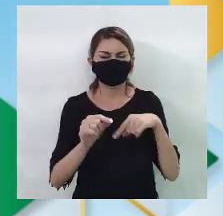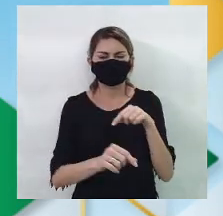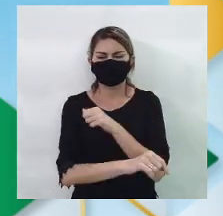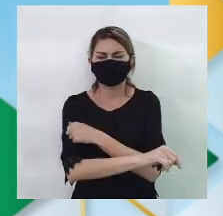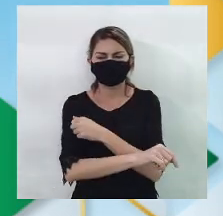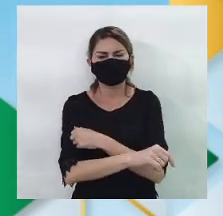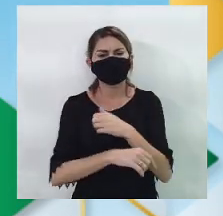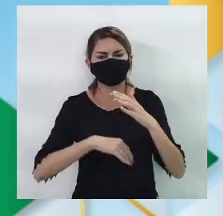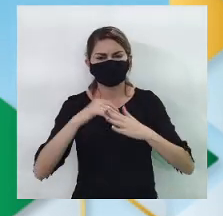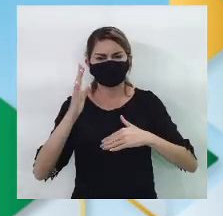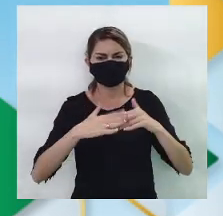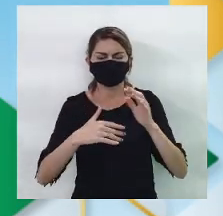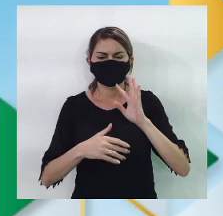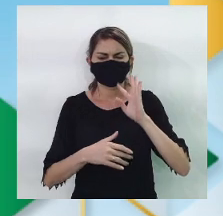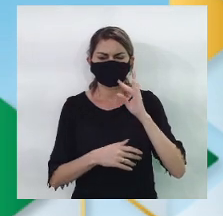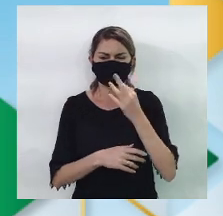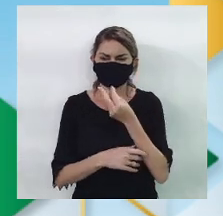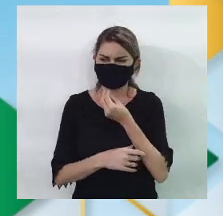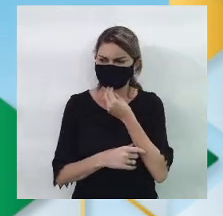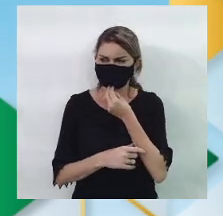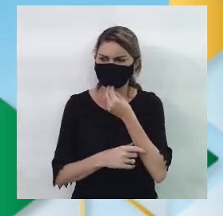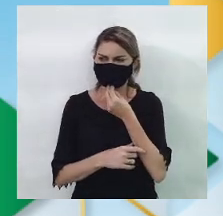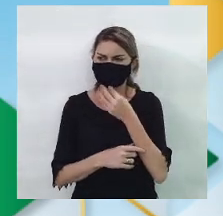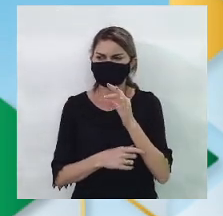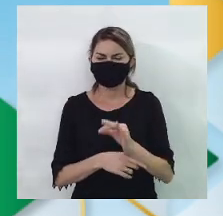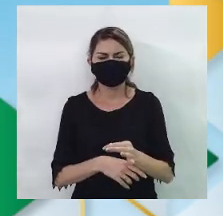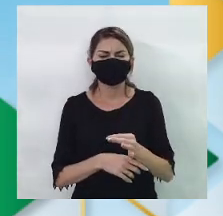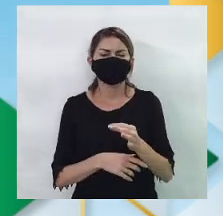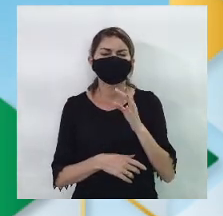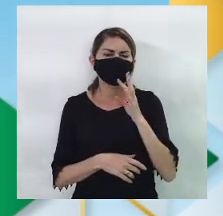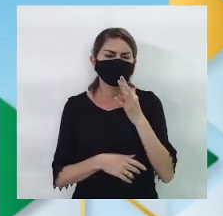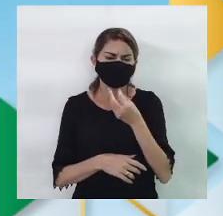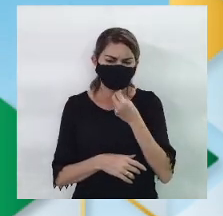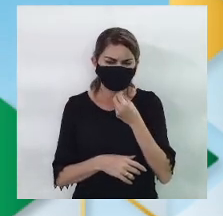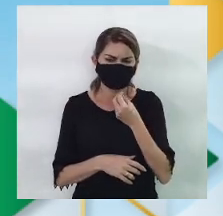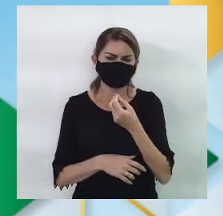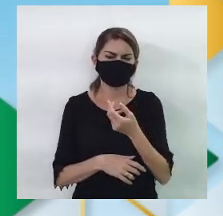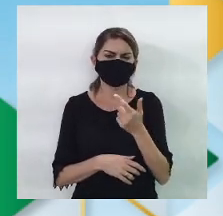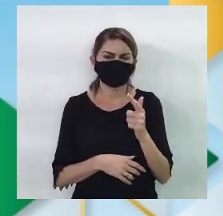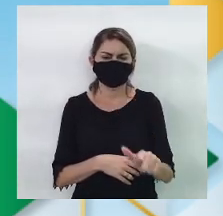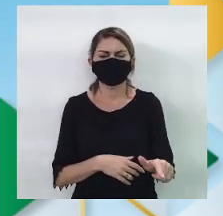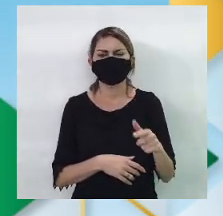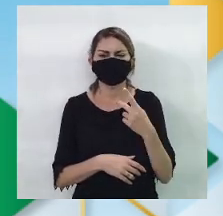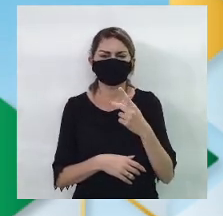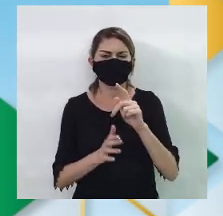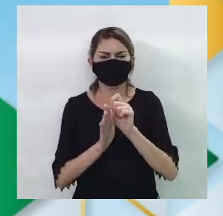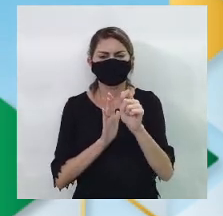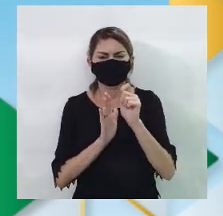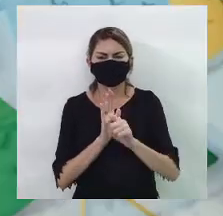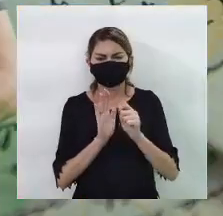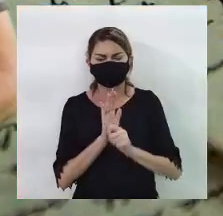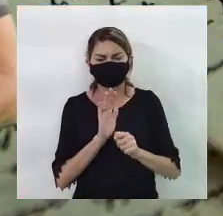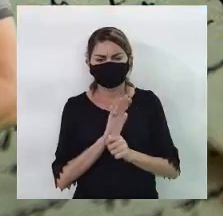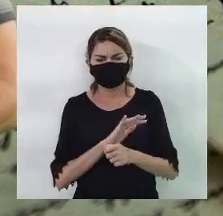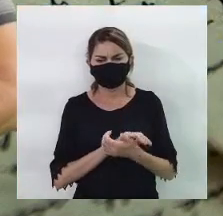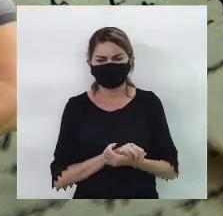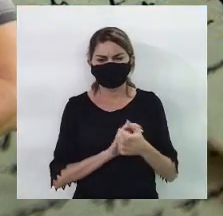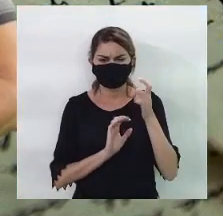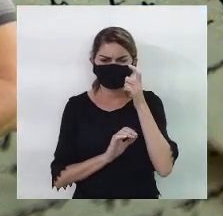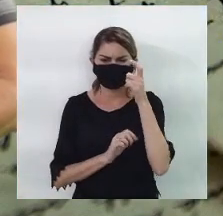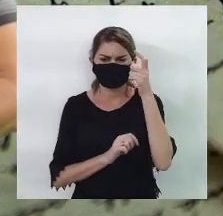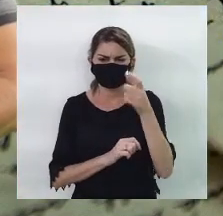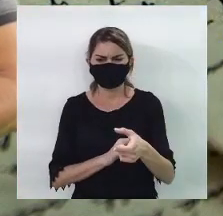seja capaz, né, conhecer, certo? Conhecer um pouco mais dessa escritura. Professor, o